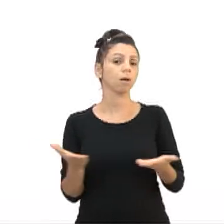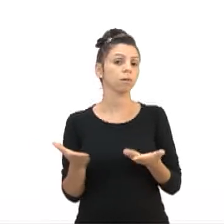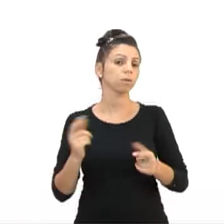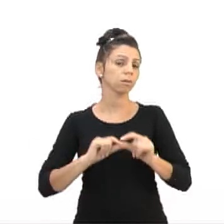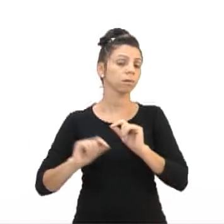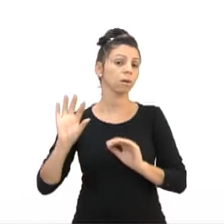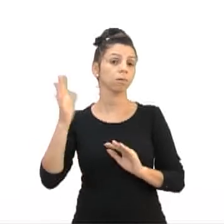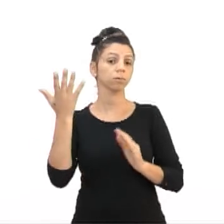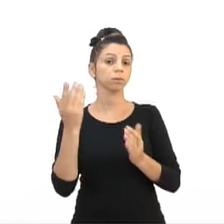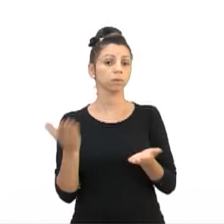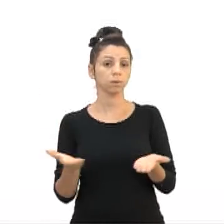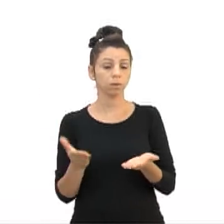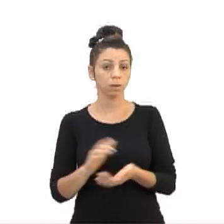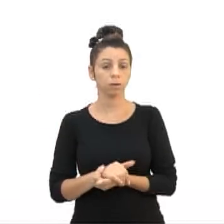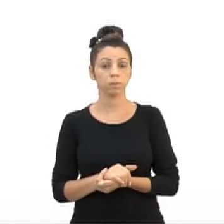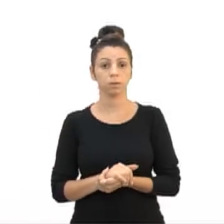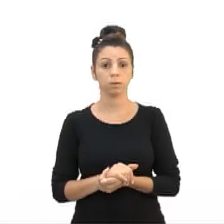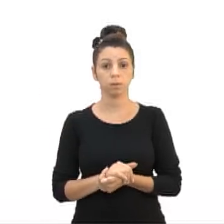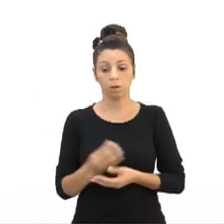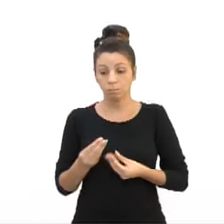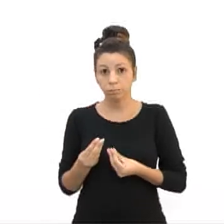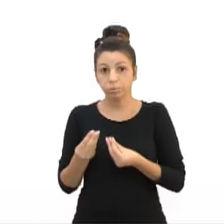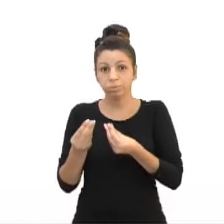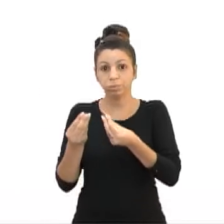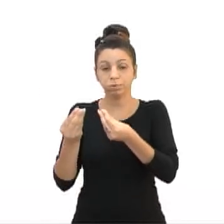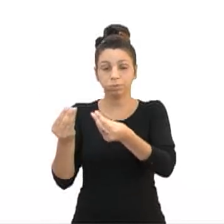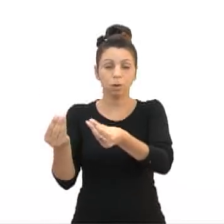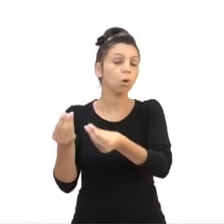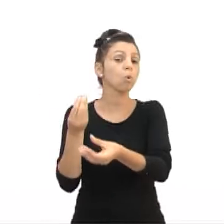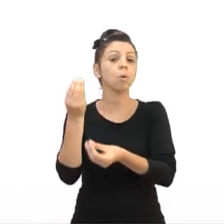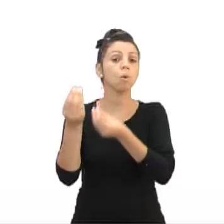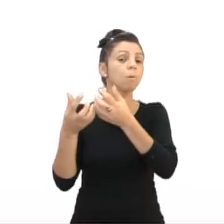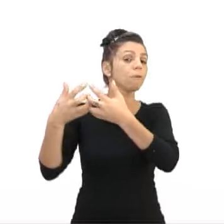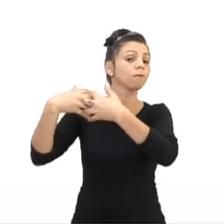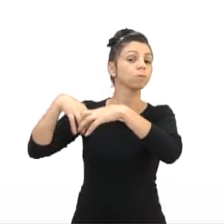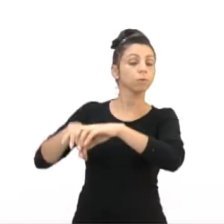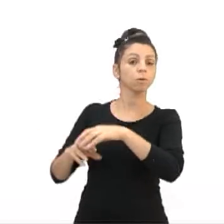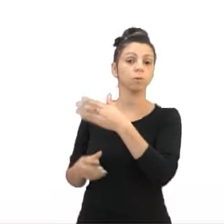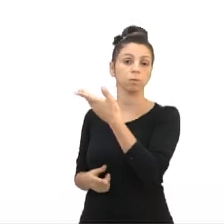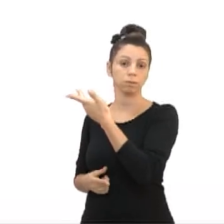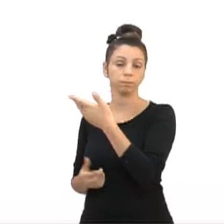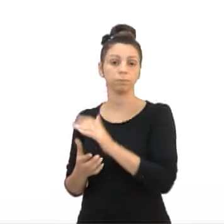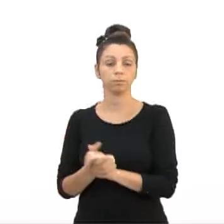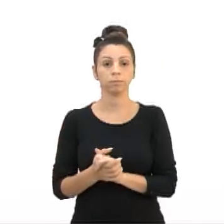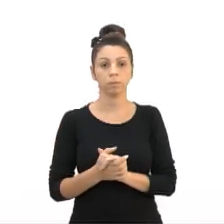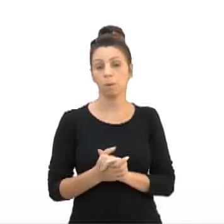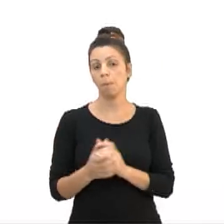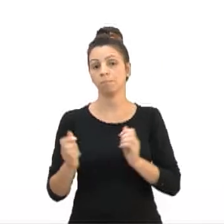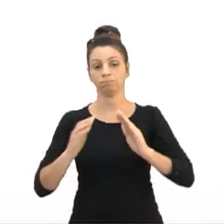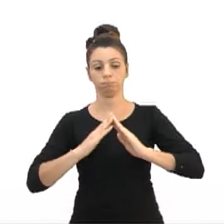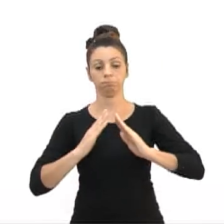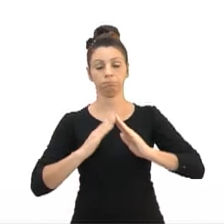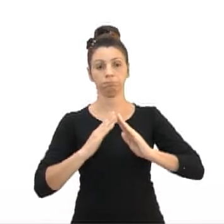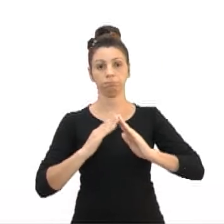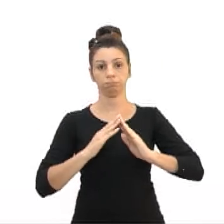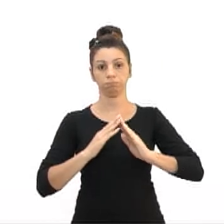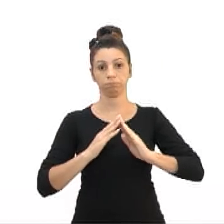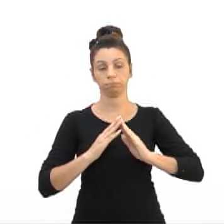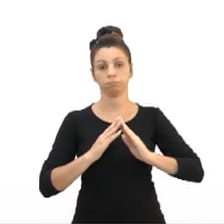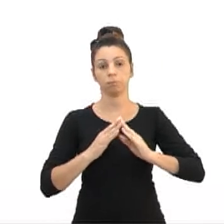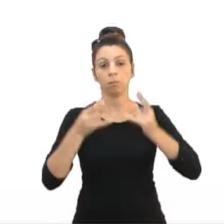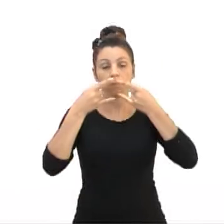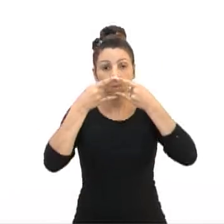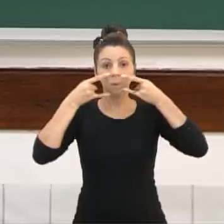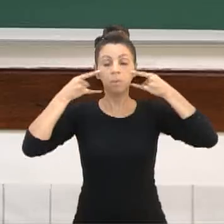agora? A gente está trabalhando por meio de delivery, né? Como que é o delivery? Você vai, não precisa sair do carro, você fica no carro, de